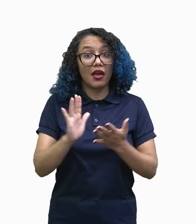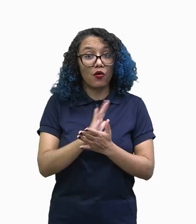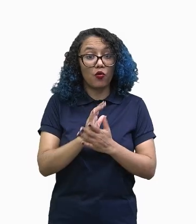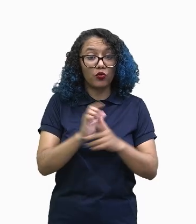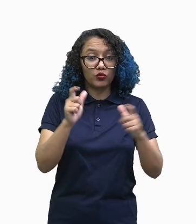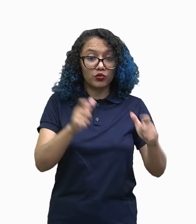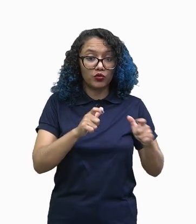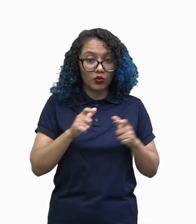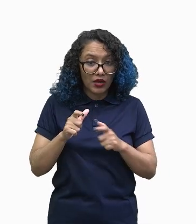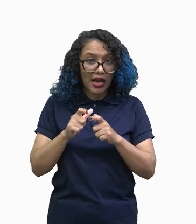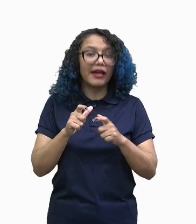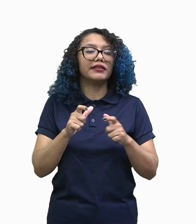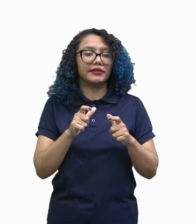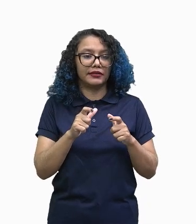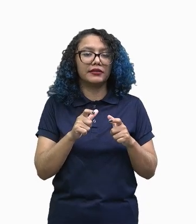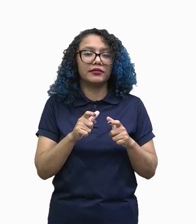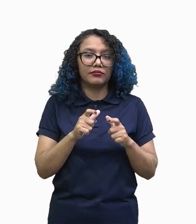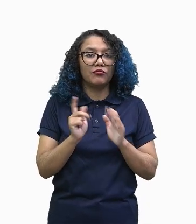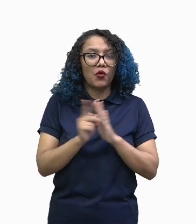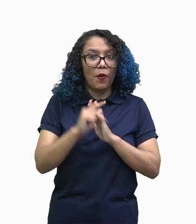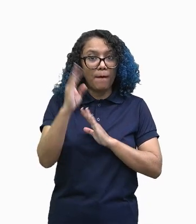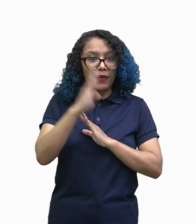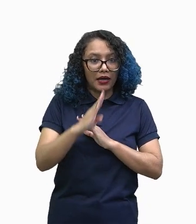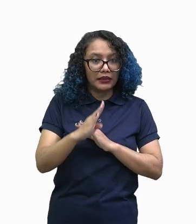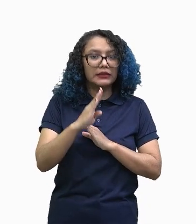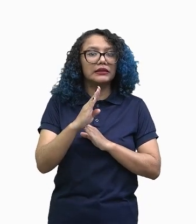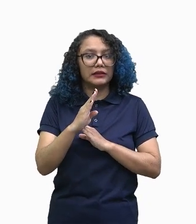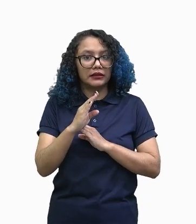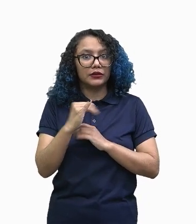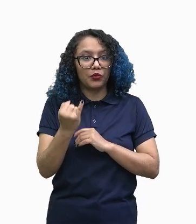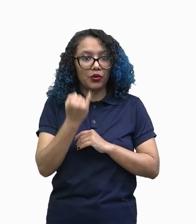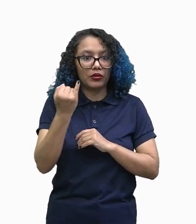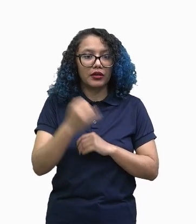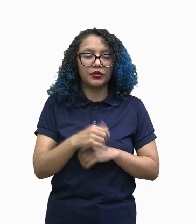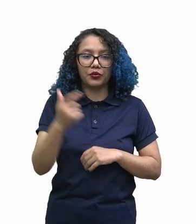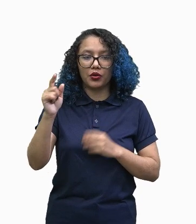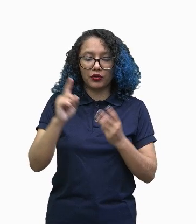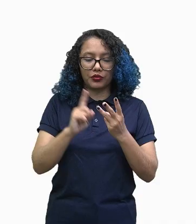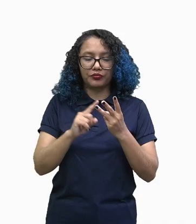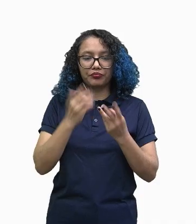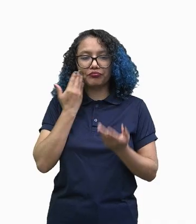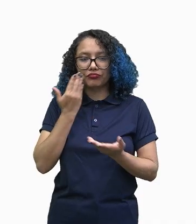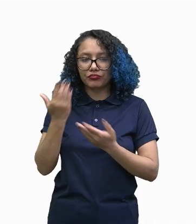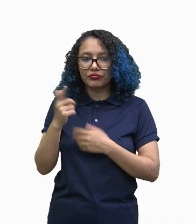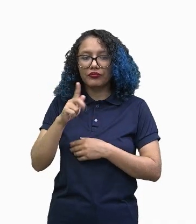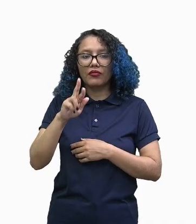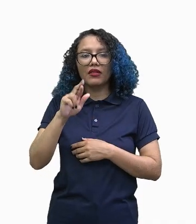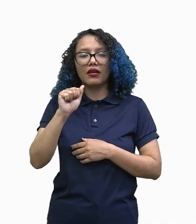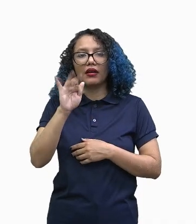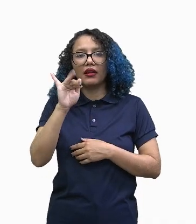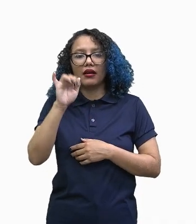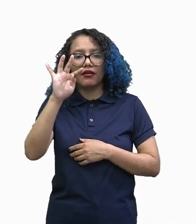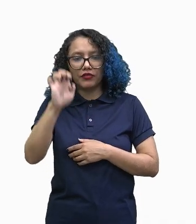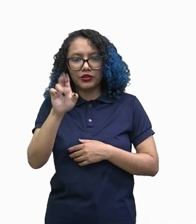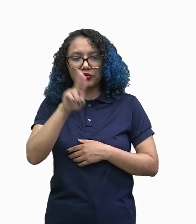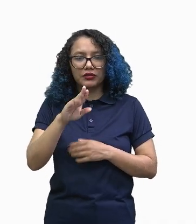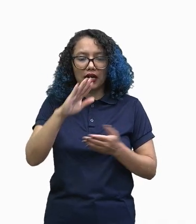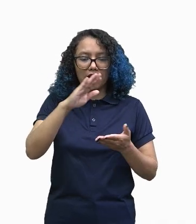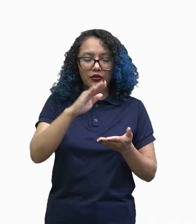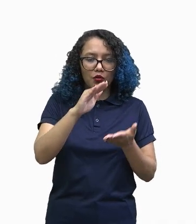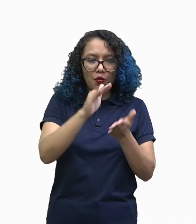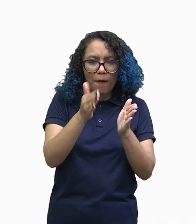do nosso país. Temos ainda grafite e cobre, né? O grafite usado em baterias,